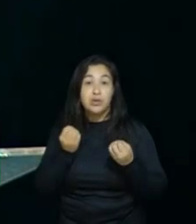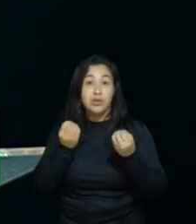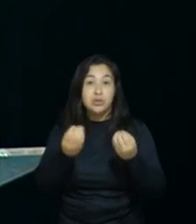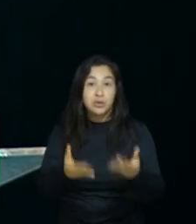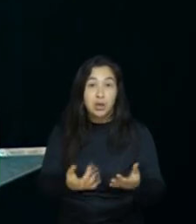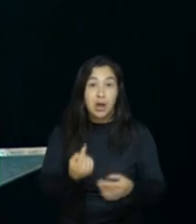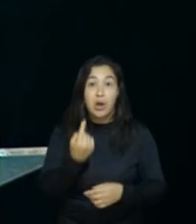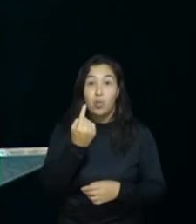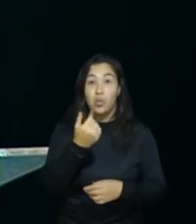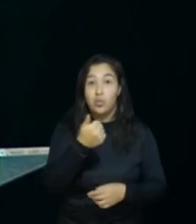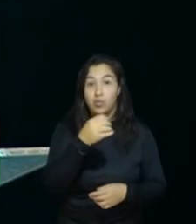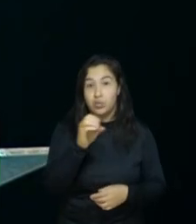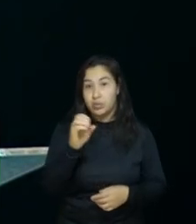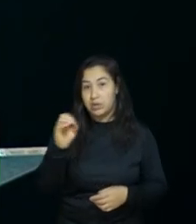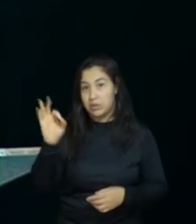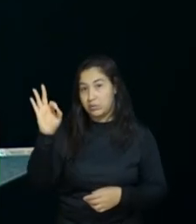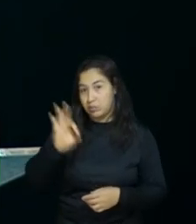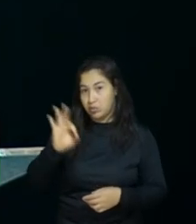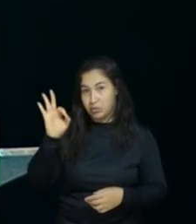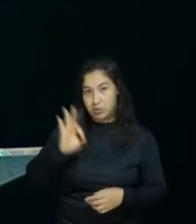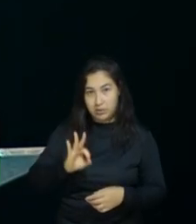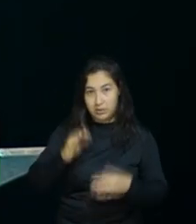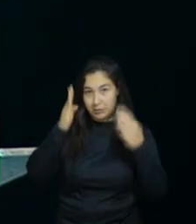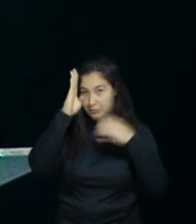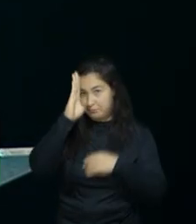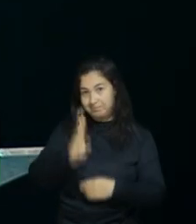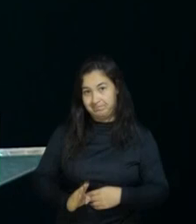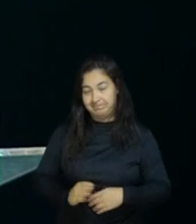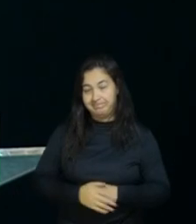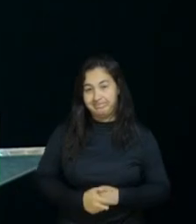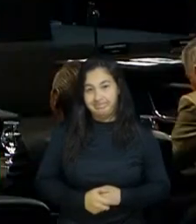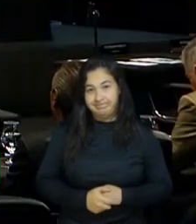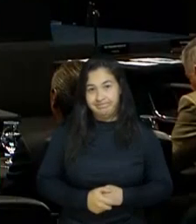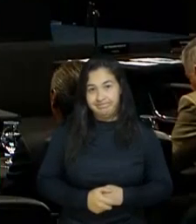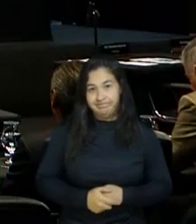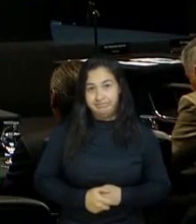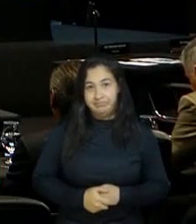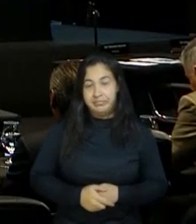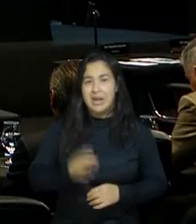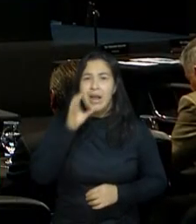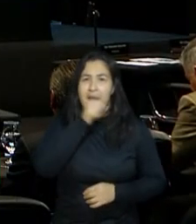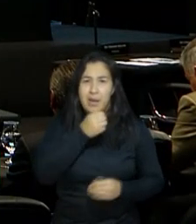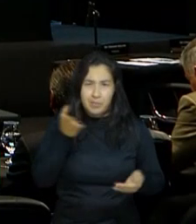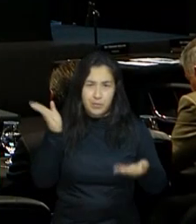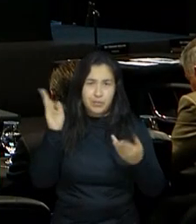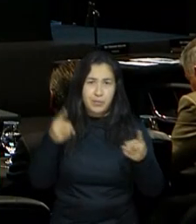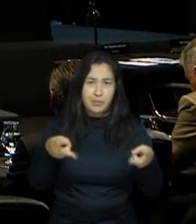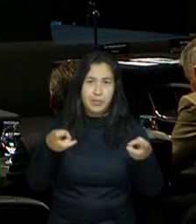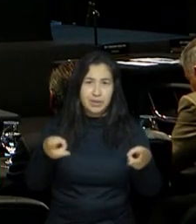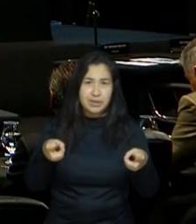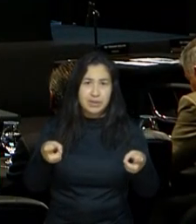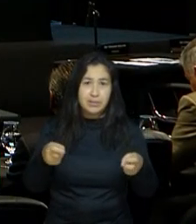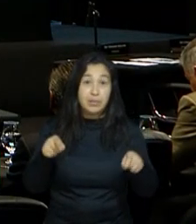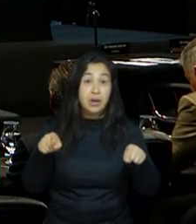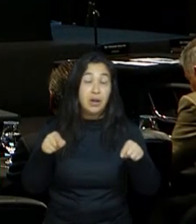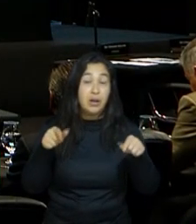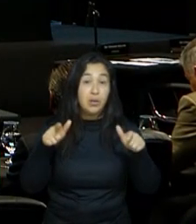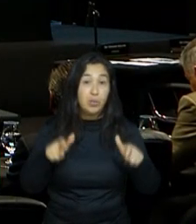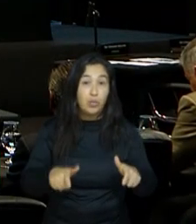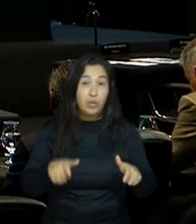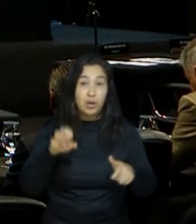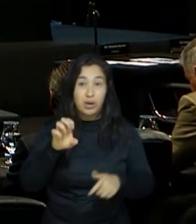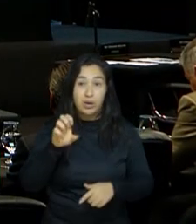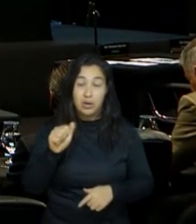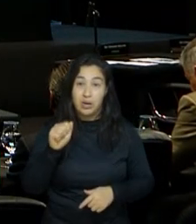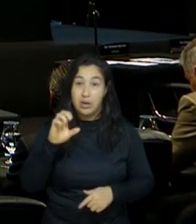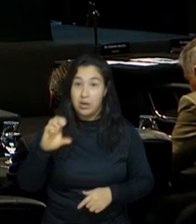100%. A inserção comunitária, passar rapidamente alguns números aqui, só o laboratório, o LEAC, que é de análises clínicas,